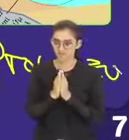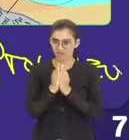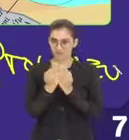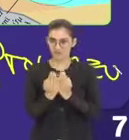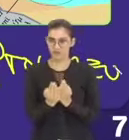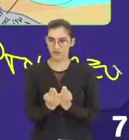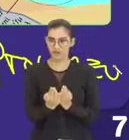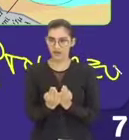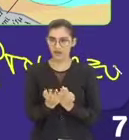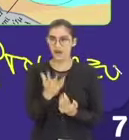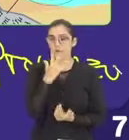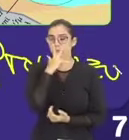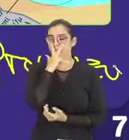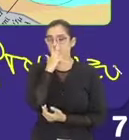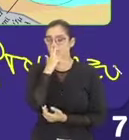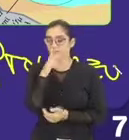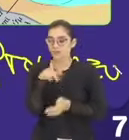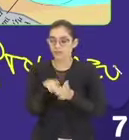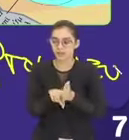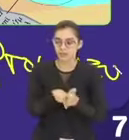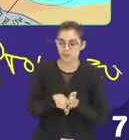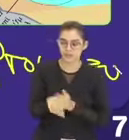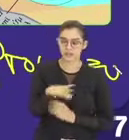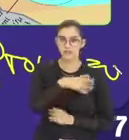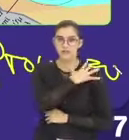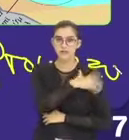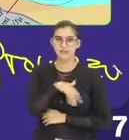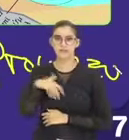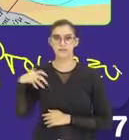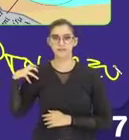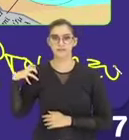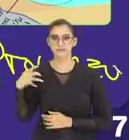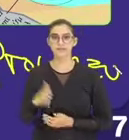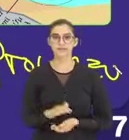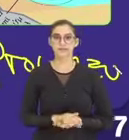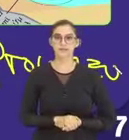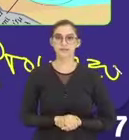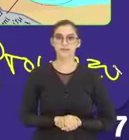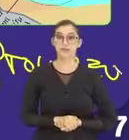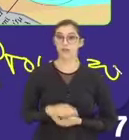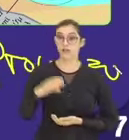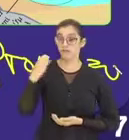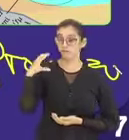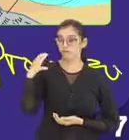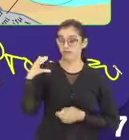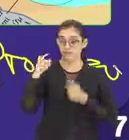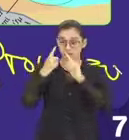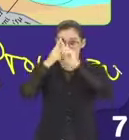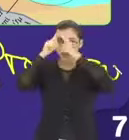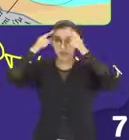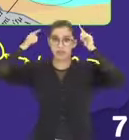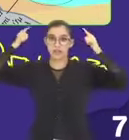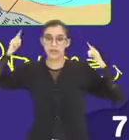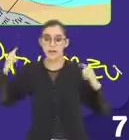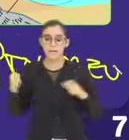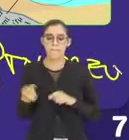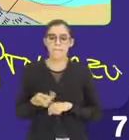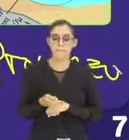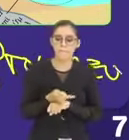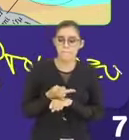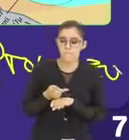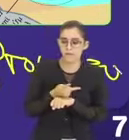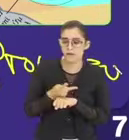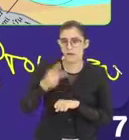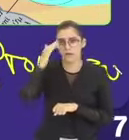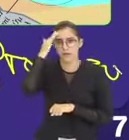Aristóteles. Então, o que é que Aristóteles dizia? Vamos ler. A ciência grega busca o saber e a compreensão do homem na natureza